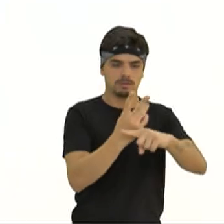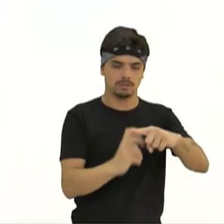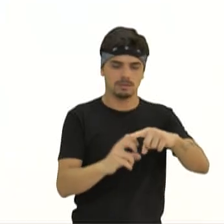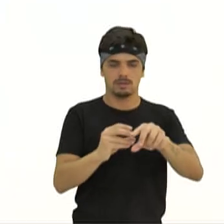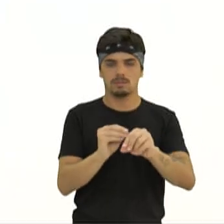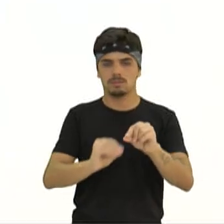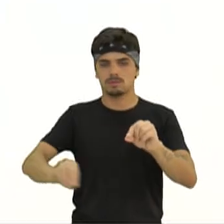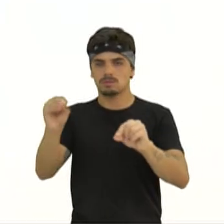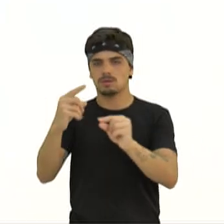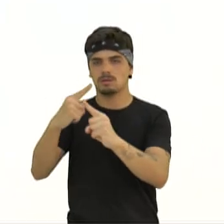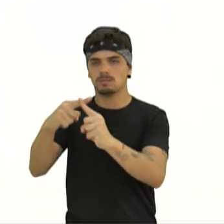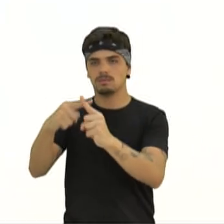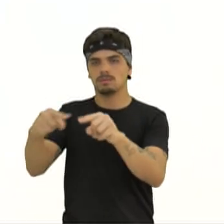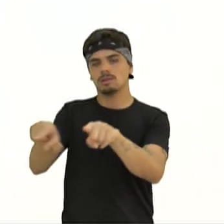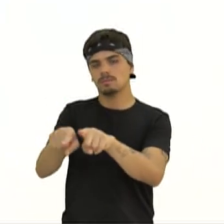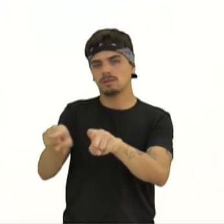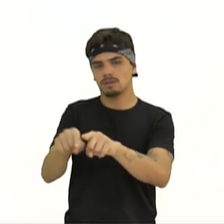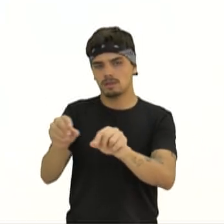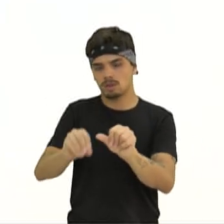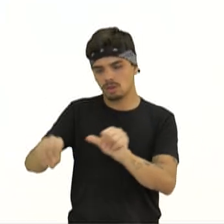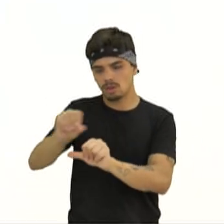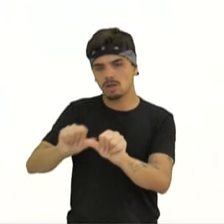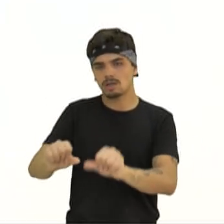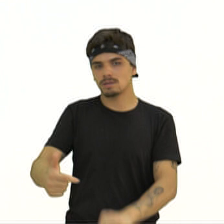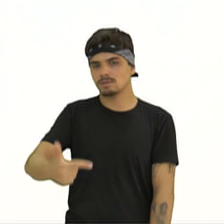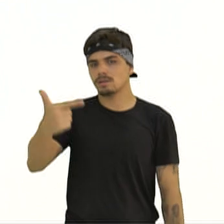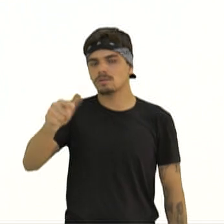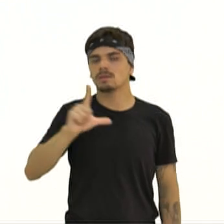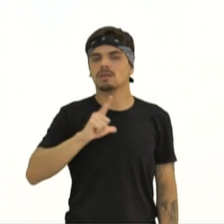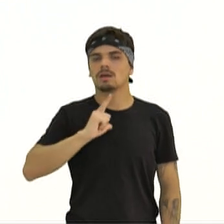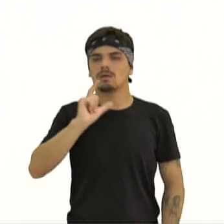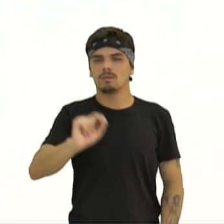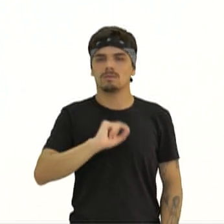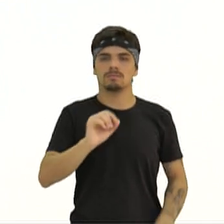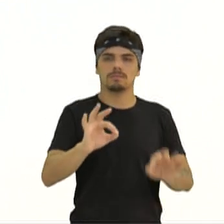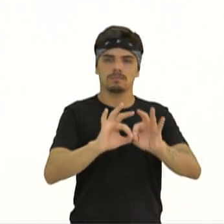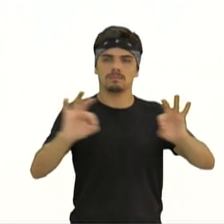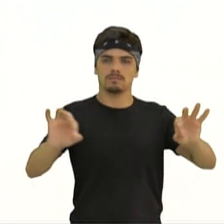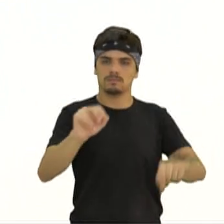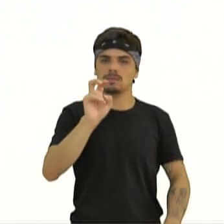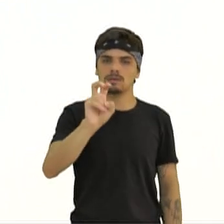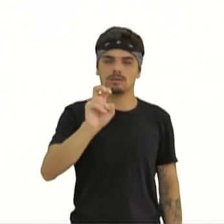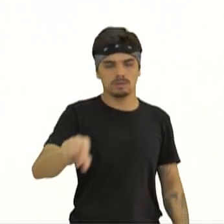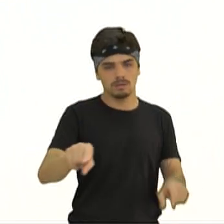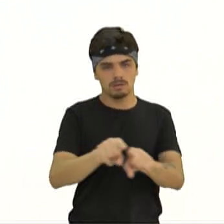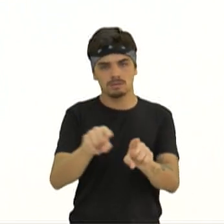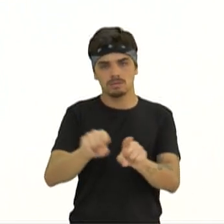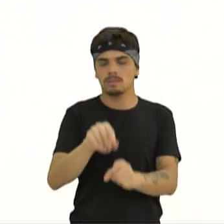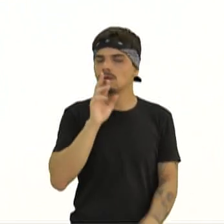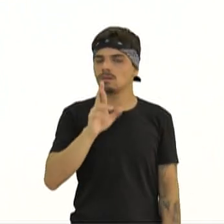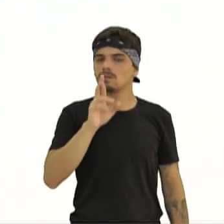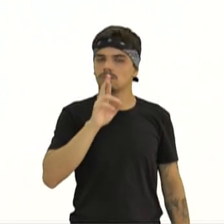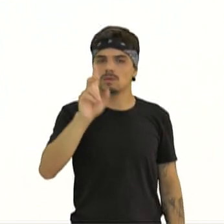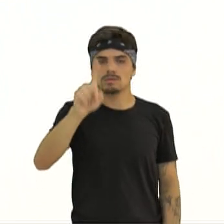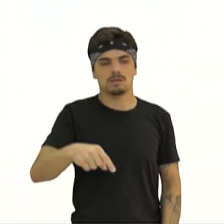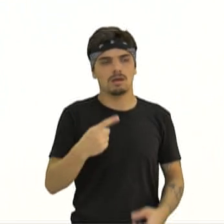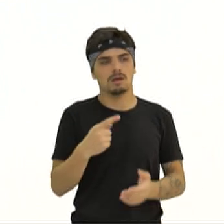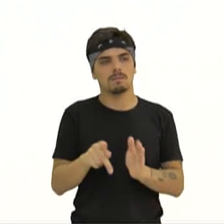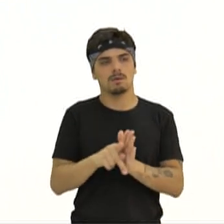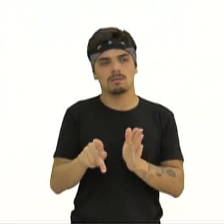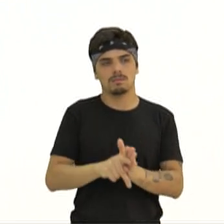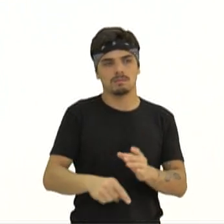para multiplicação e inverte a segunda. Daí ficou o quê? Simplificou o 5 e a resposta deu